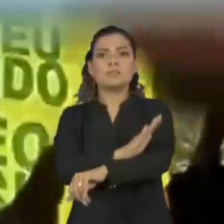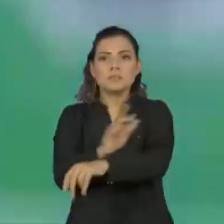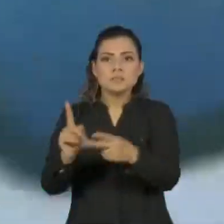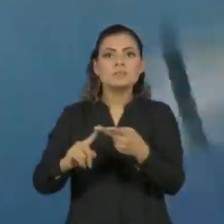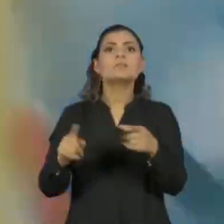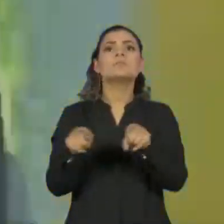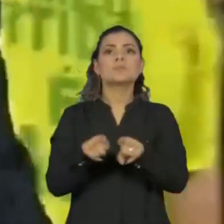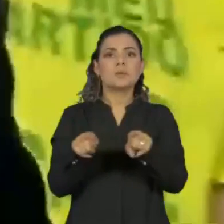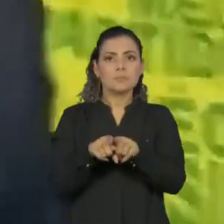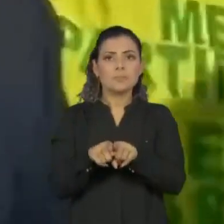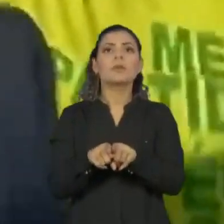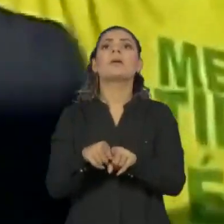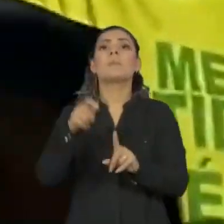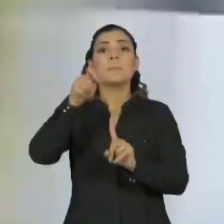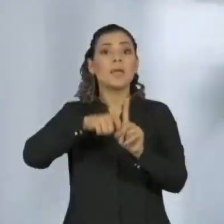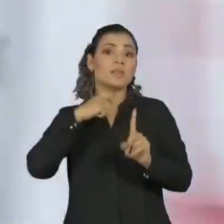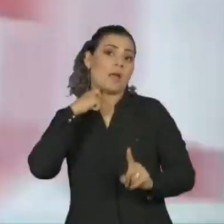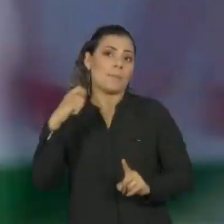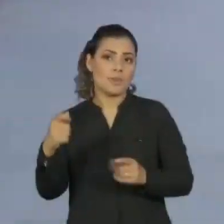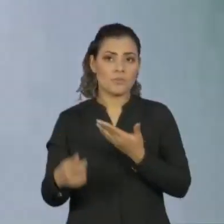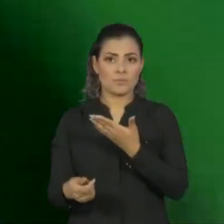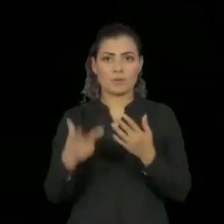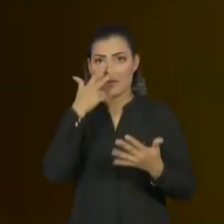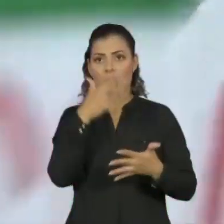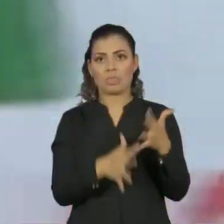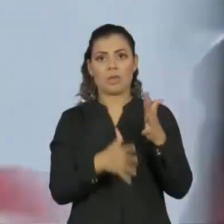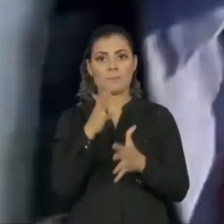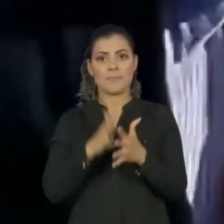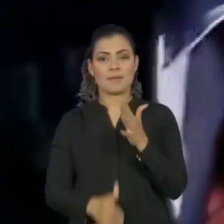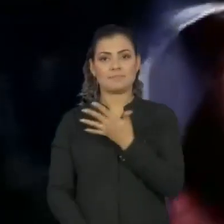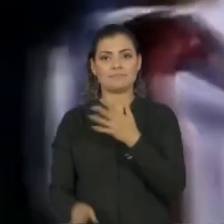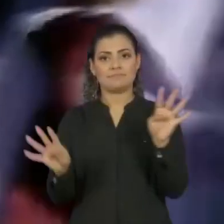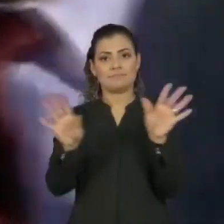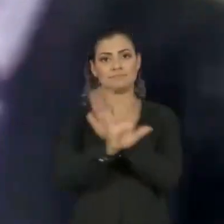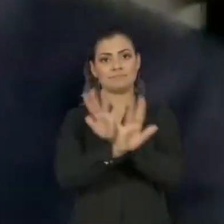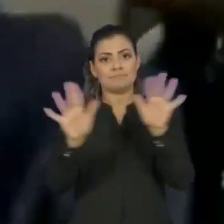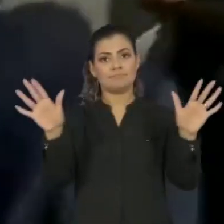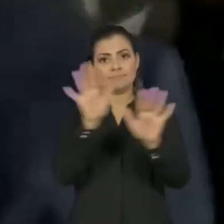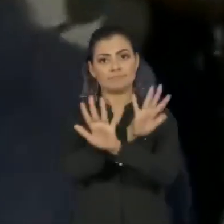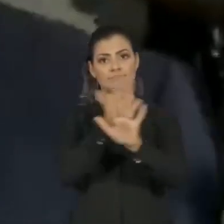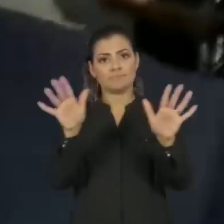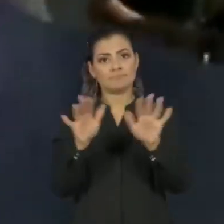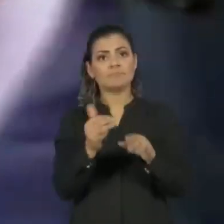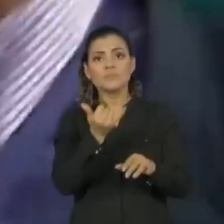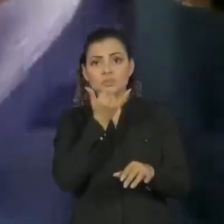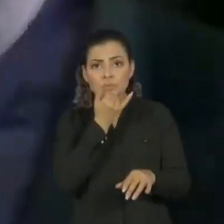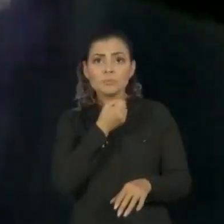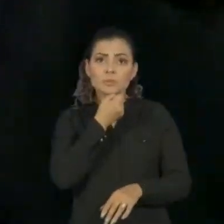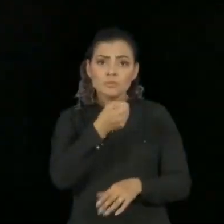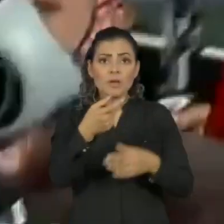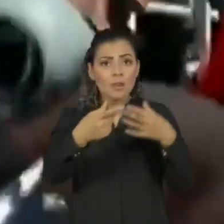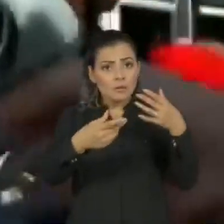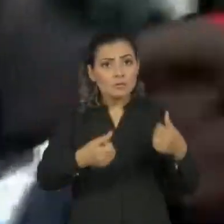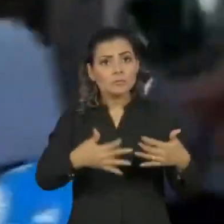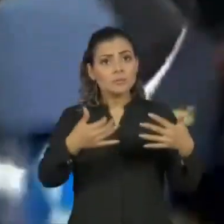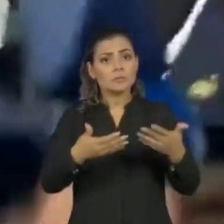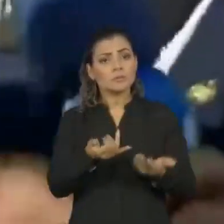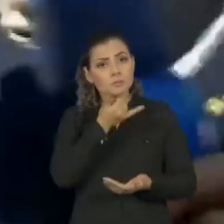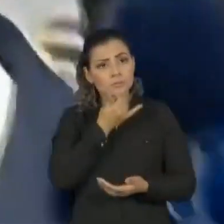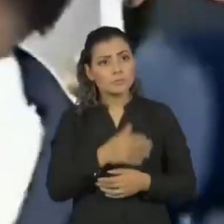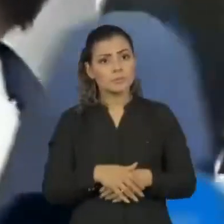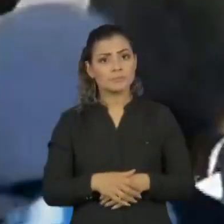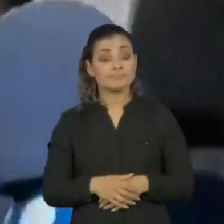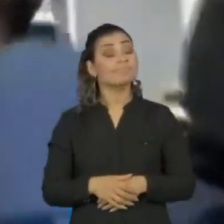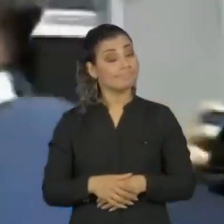aberto com abril desse ano tô falando o